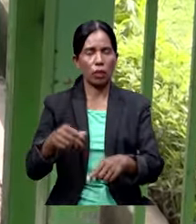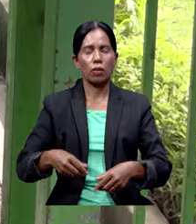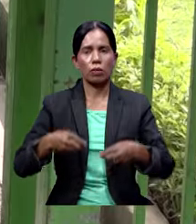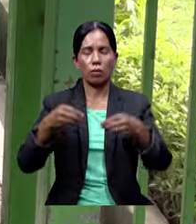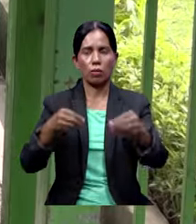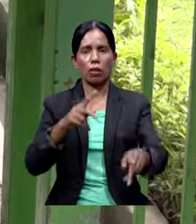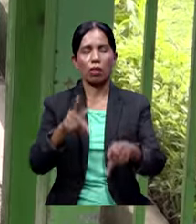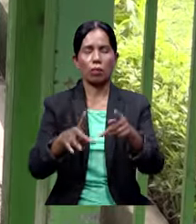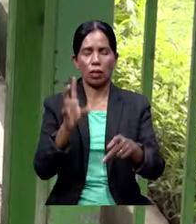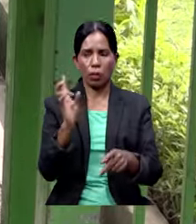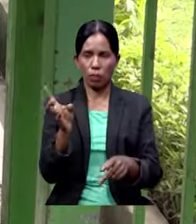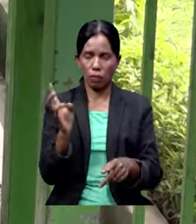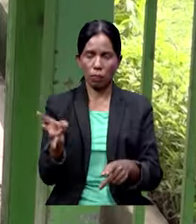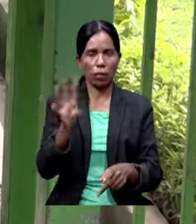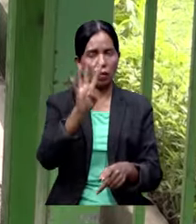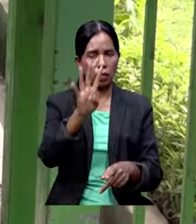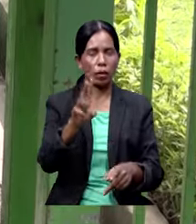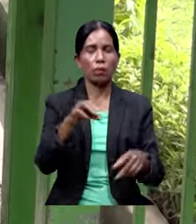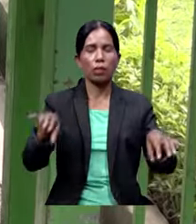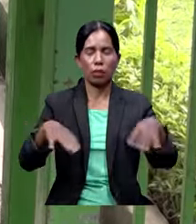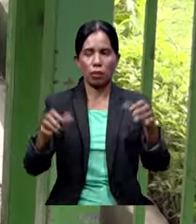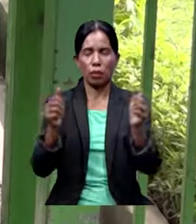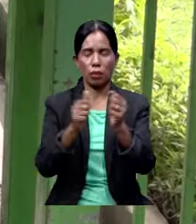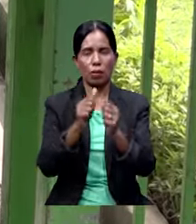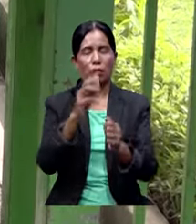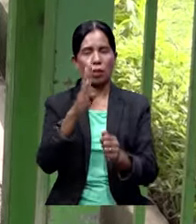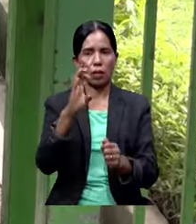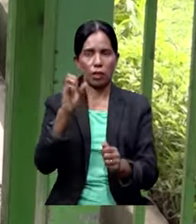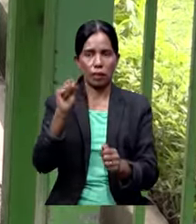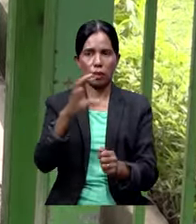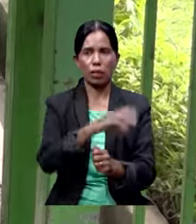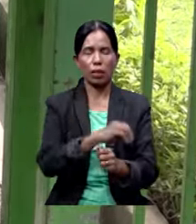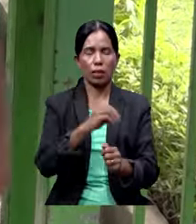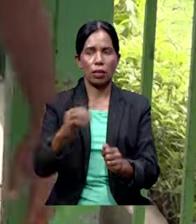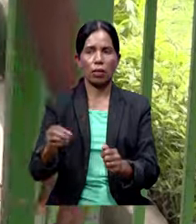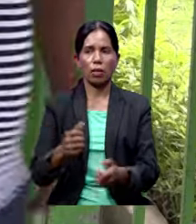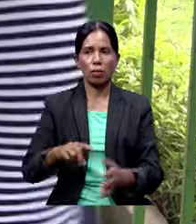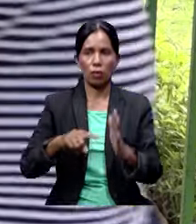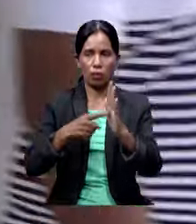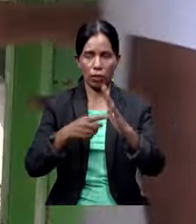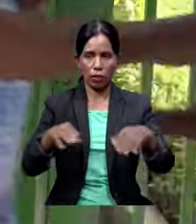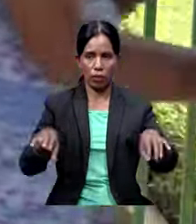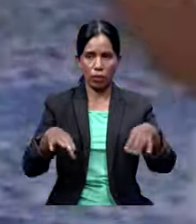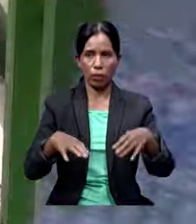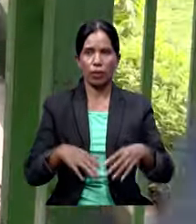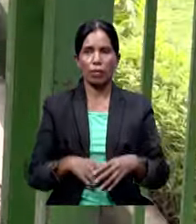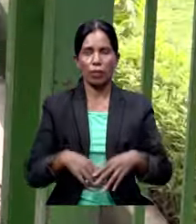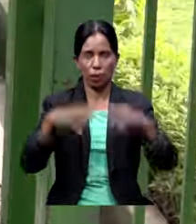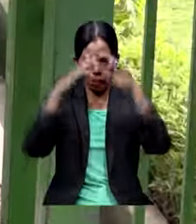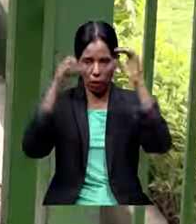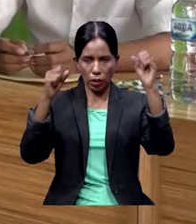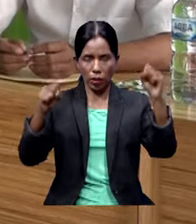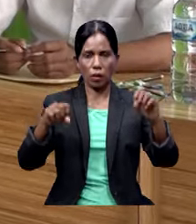mos ema na inhitu nulo resin hat ba serviço ambulância emergência médica hodi hahu serviço. Presidente